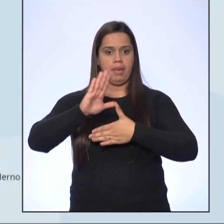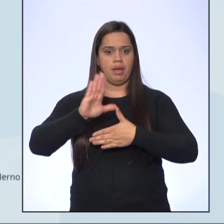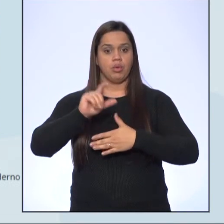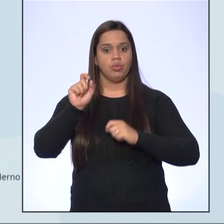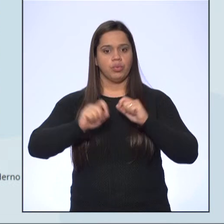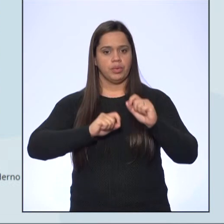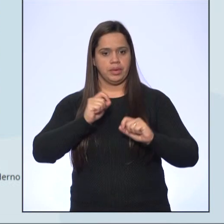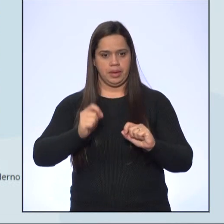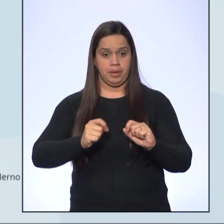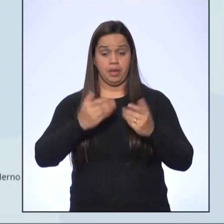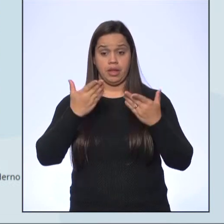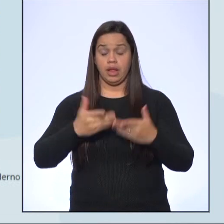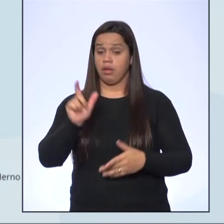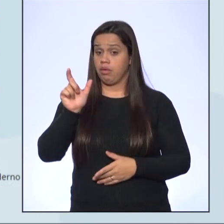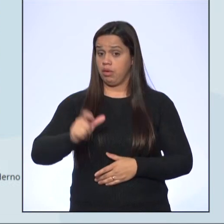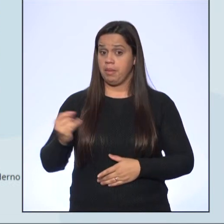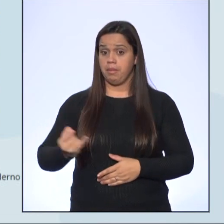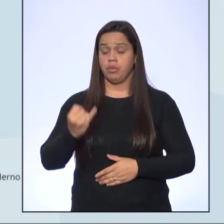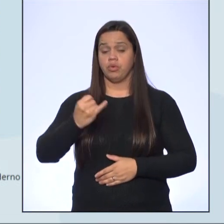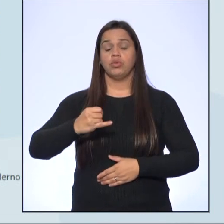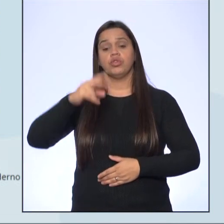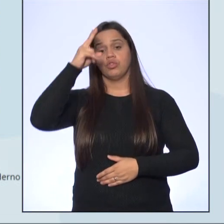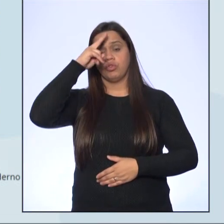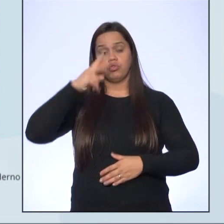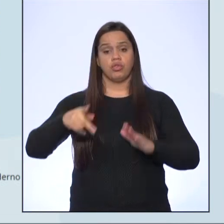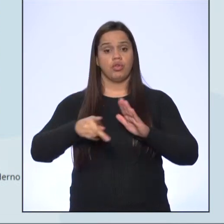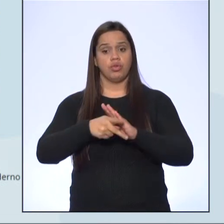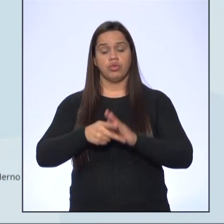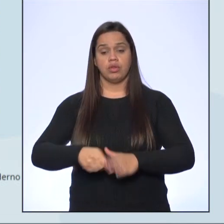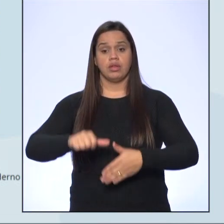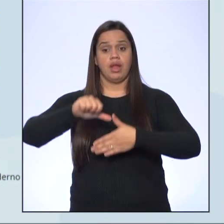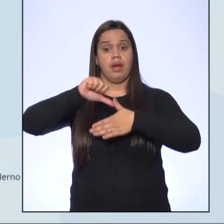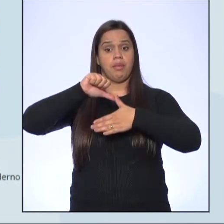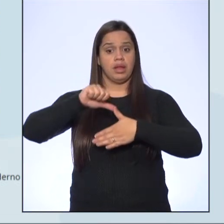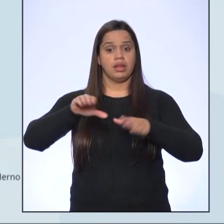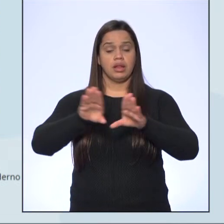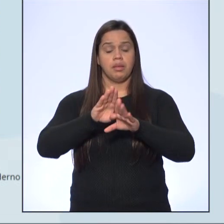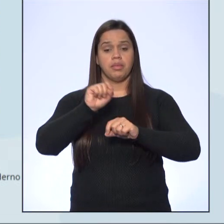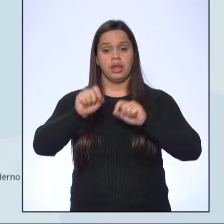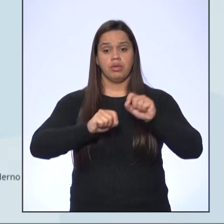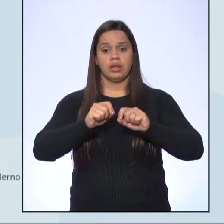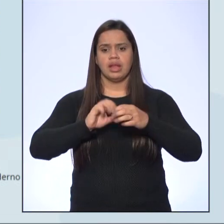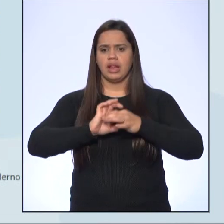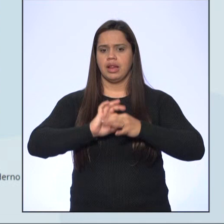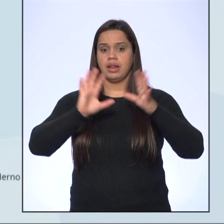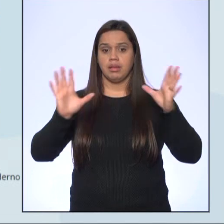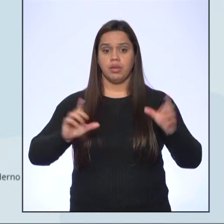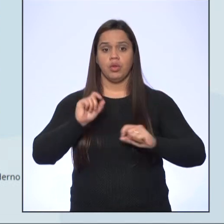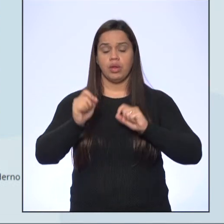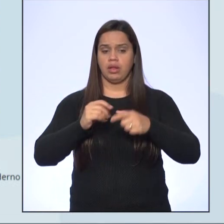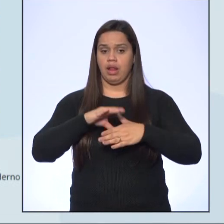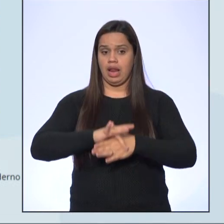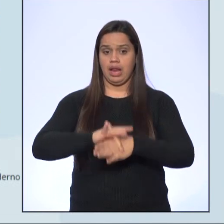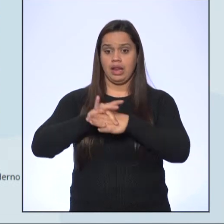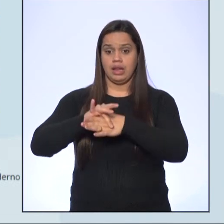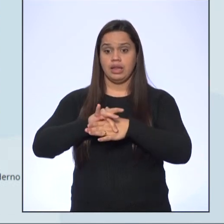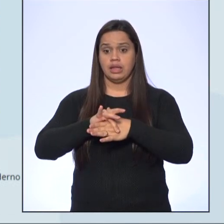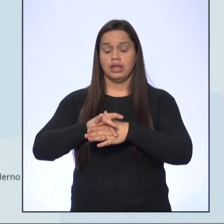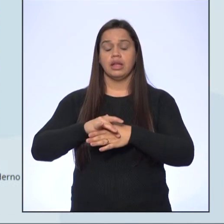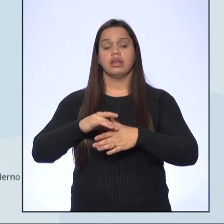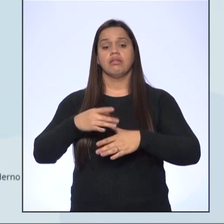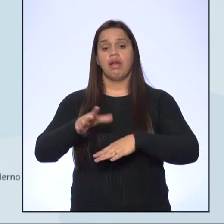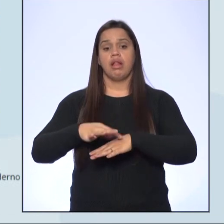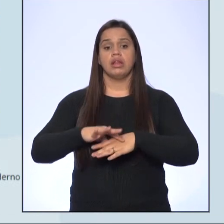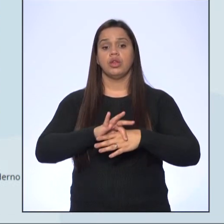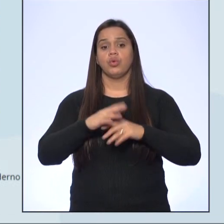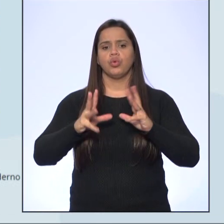Bolívar foi um personagem importante da história da América Latina, tendo liderado uma série de lutas pela liberdade na América do Sul. Vamos ler o fragmento